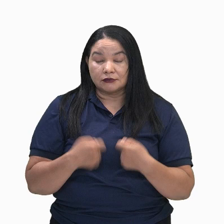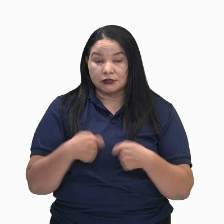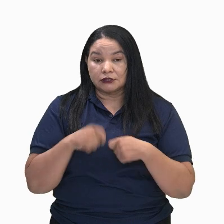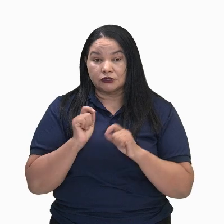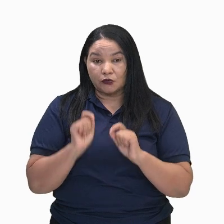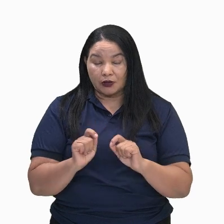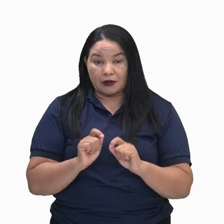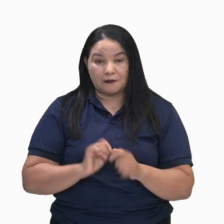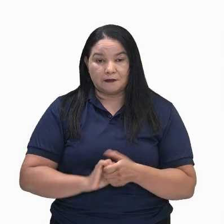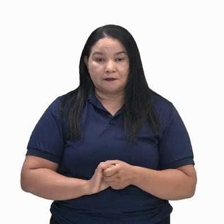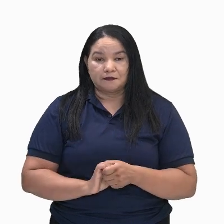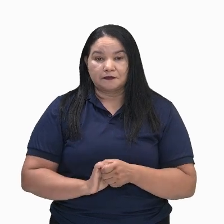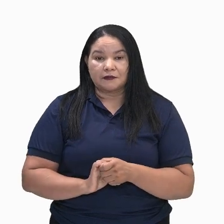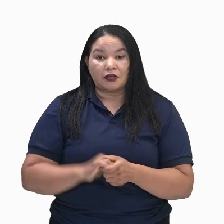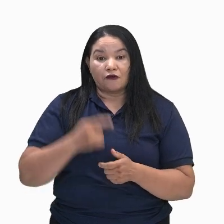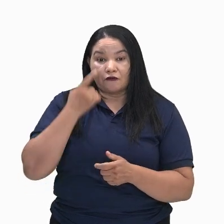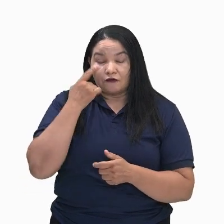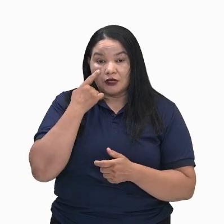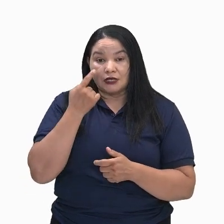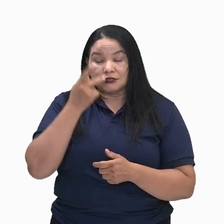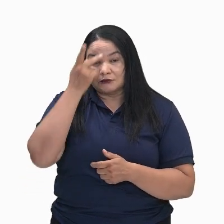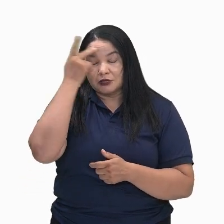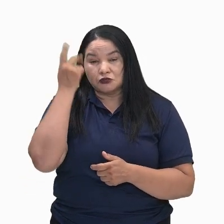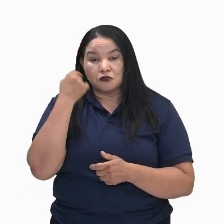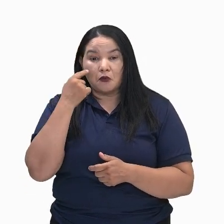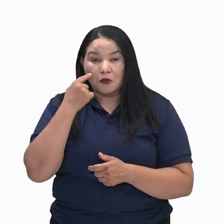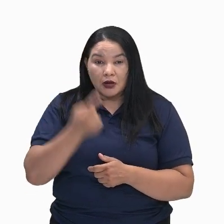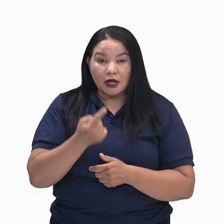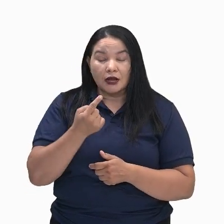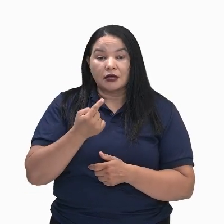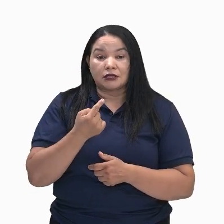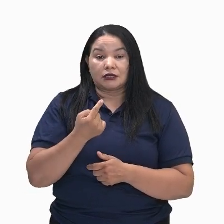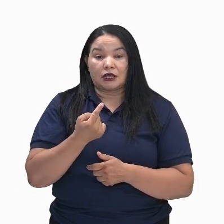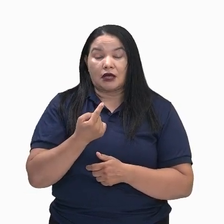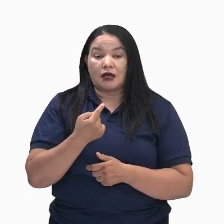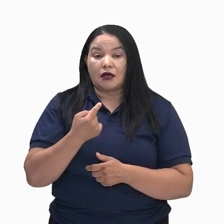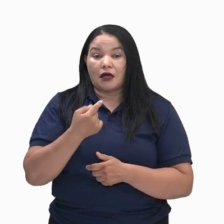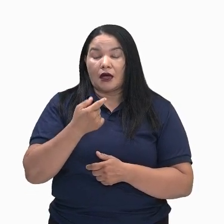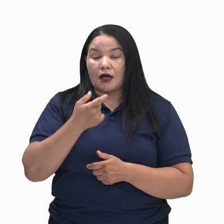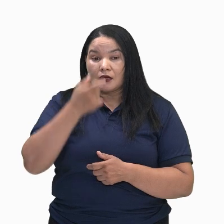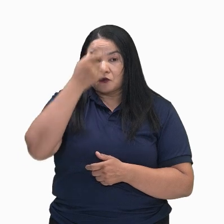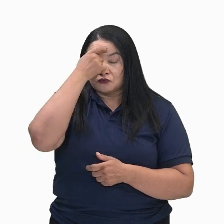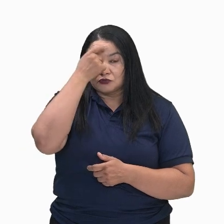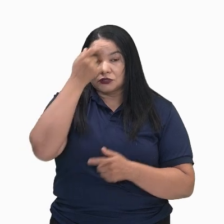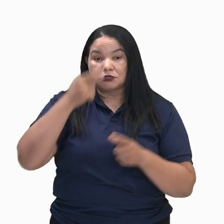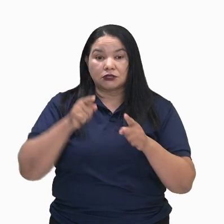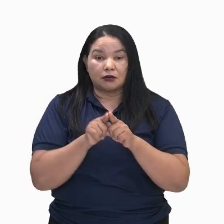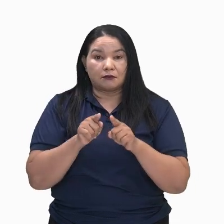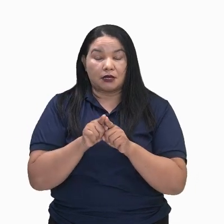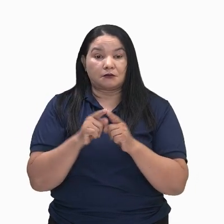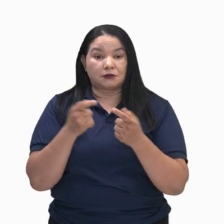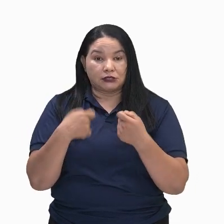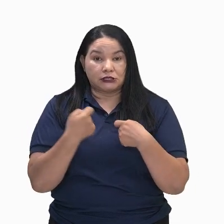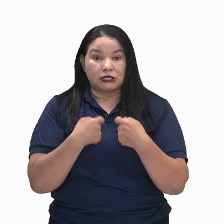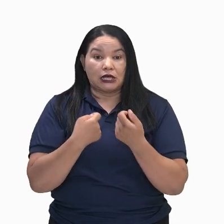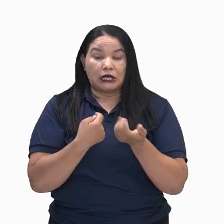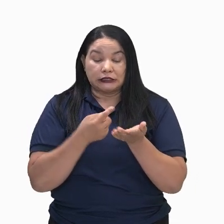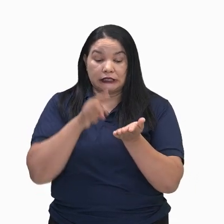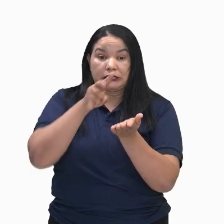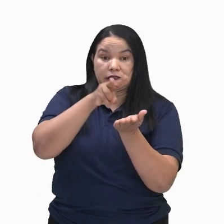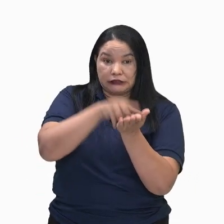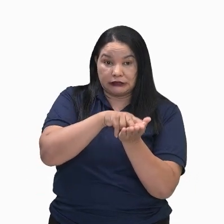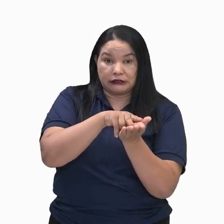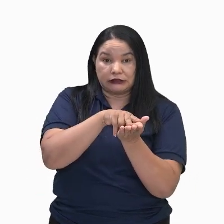Observe. Verificar se a pessoa está consciente, tá bom? Se ela não tiver, mantê-la deitada com a cabeça